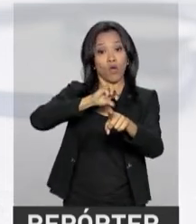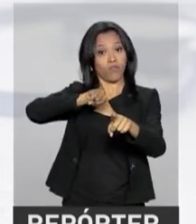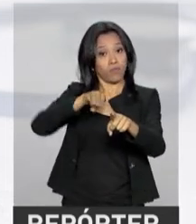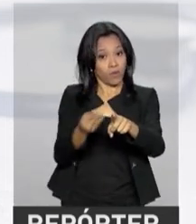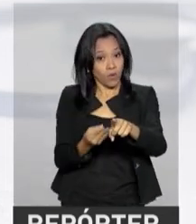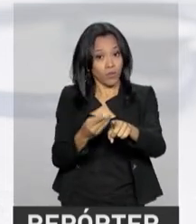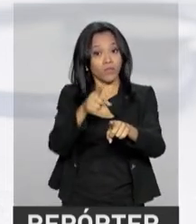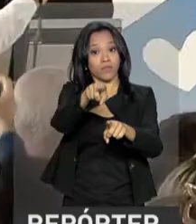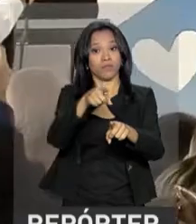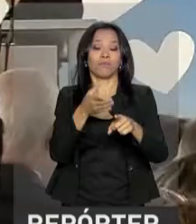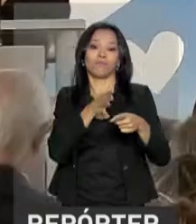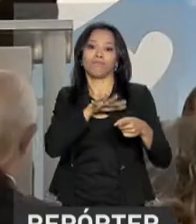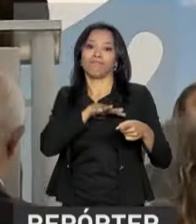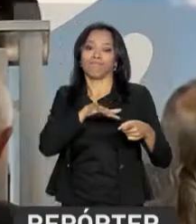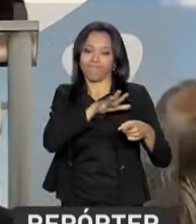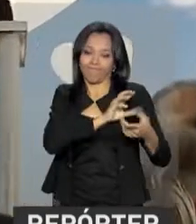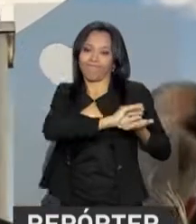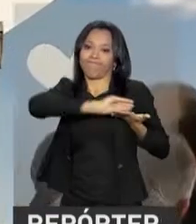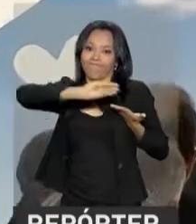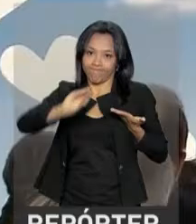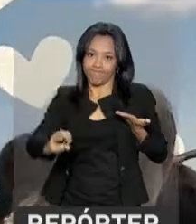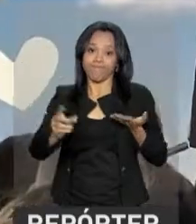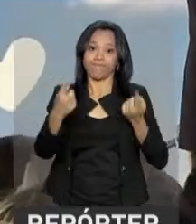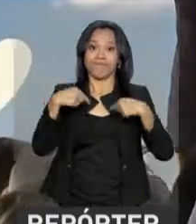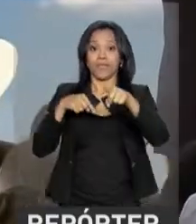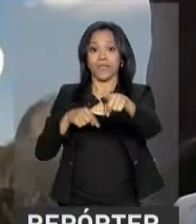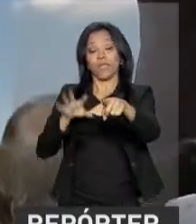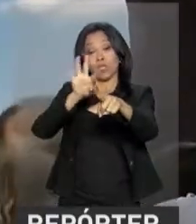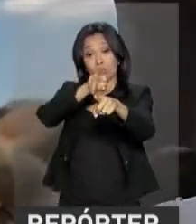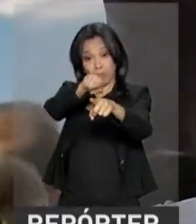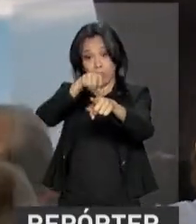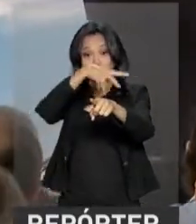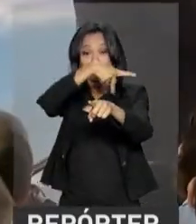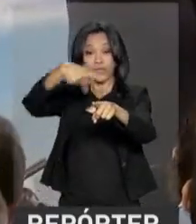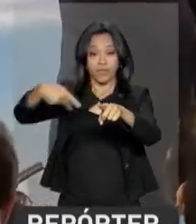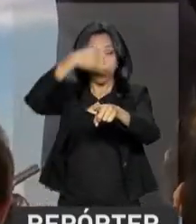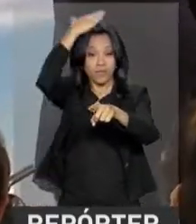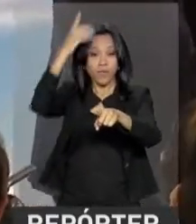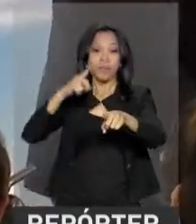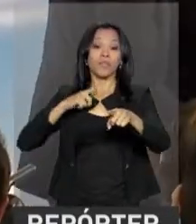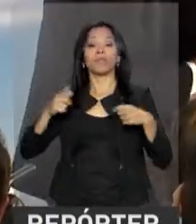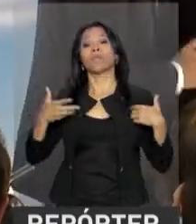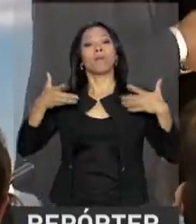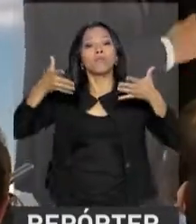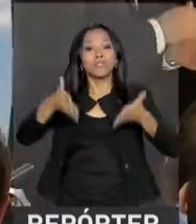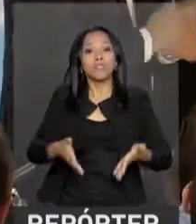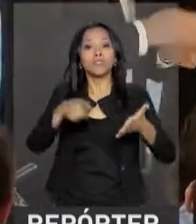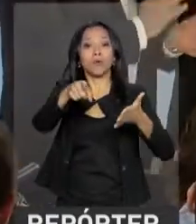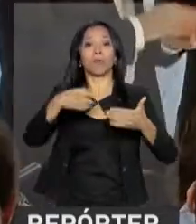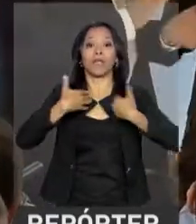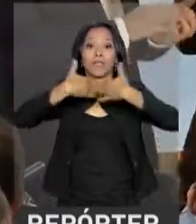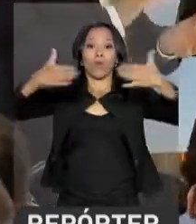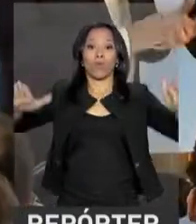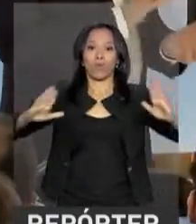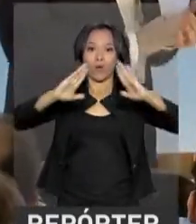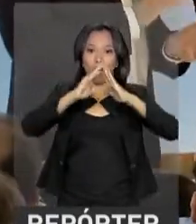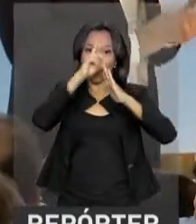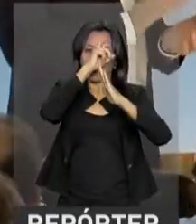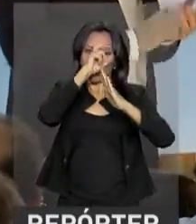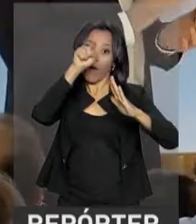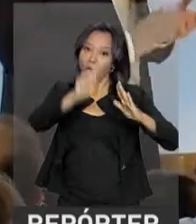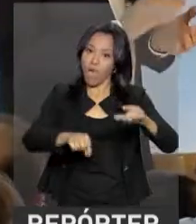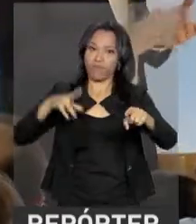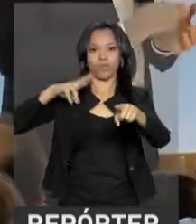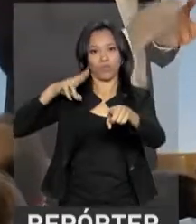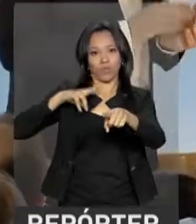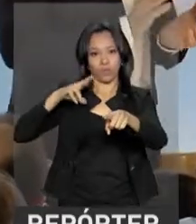e emergência eo presidente da república michel temer esteve em barretos para inaugurar o hospital notre dame entidade privada que